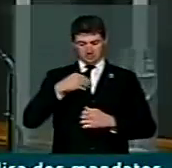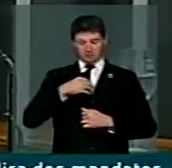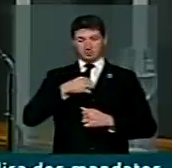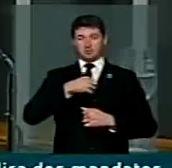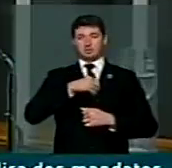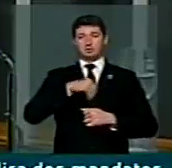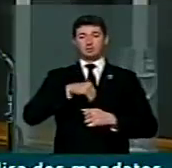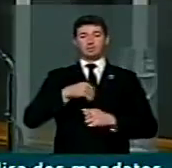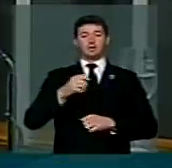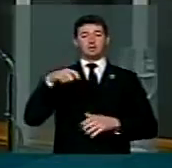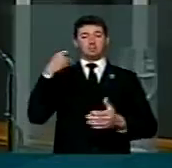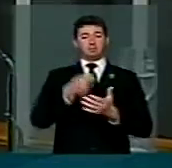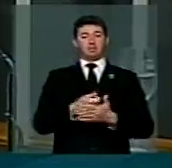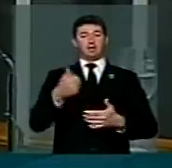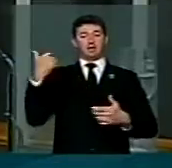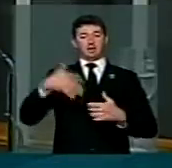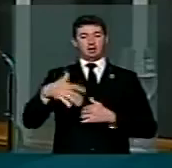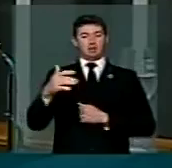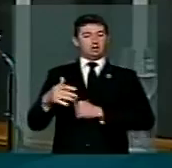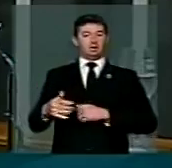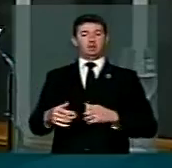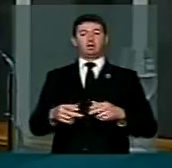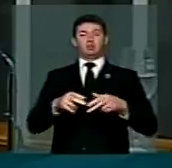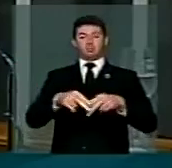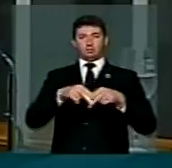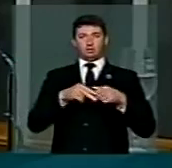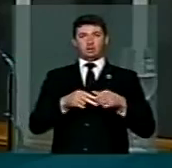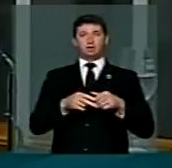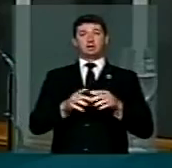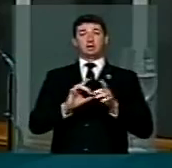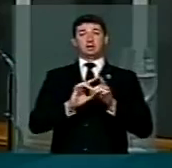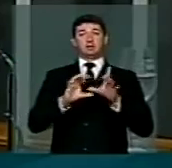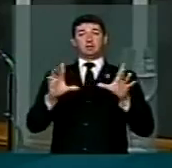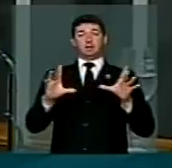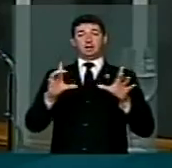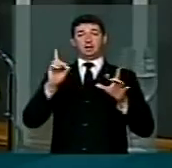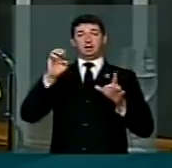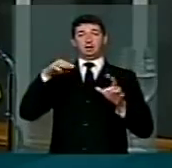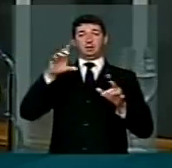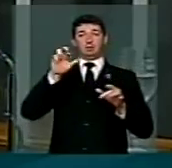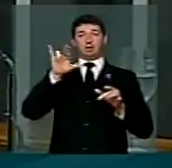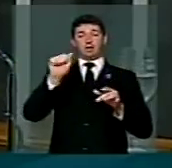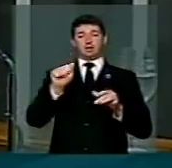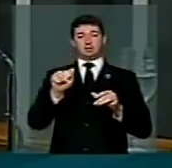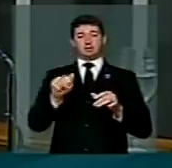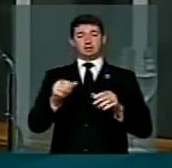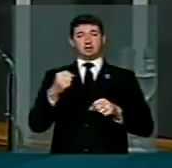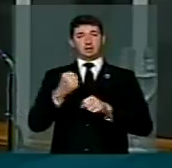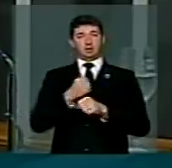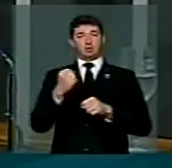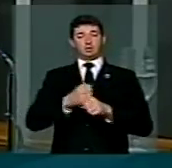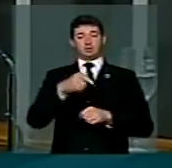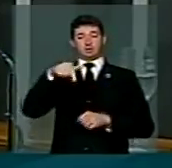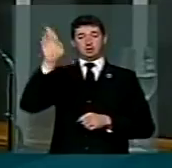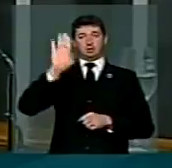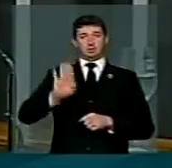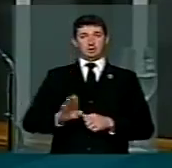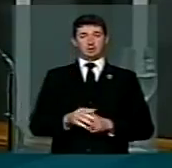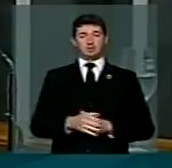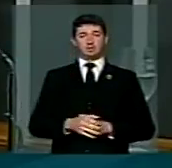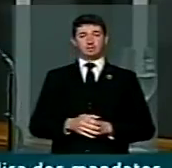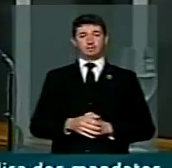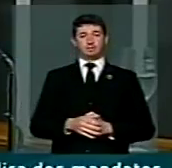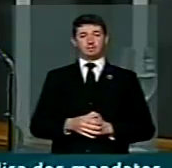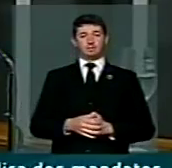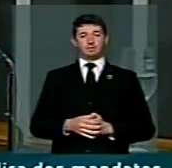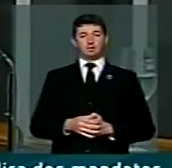caro por essa incipiente liberdade e democracia ainda em construção em nosso país.